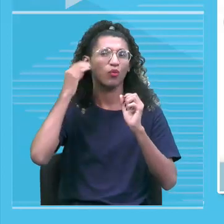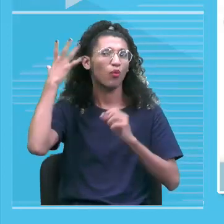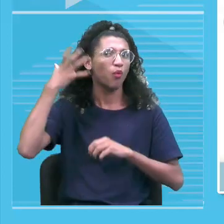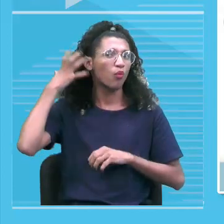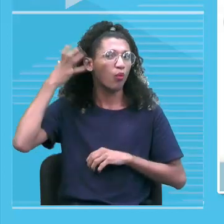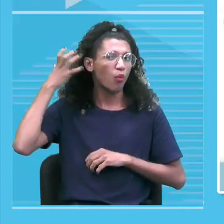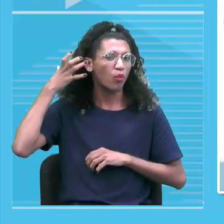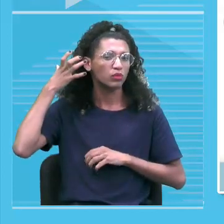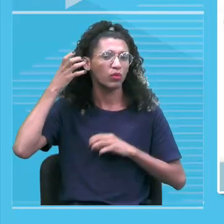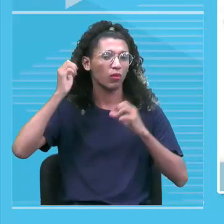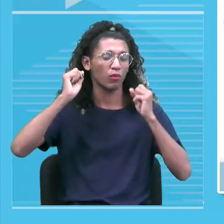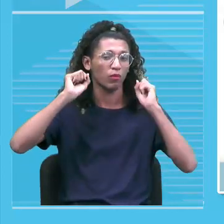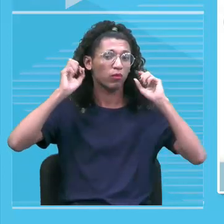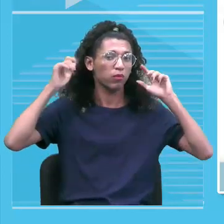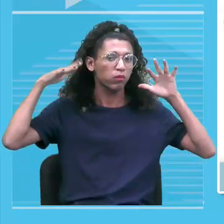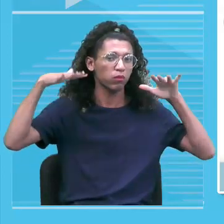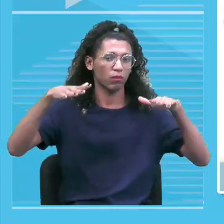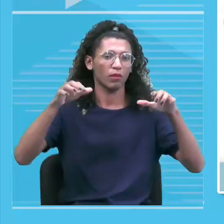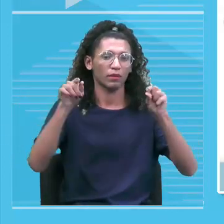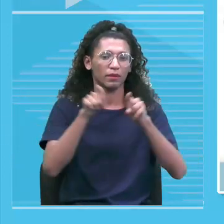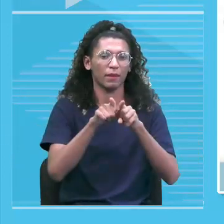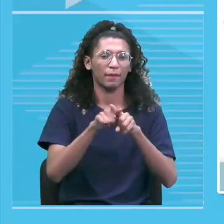ultravioleta tá